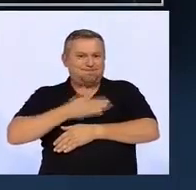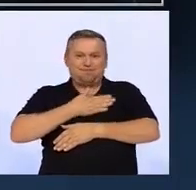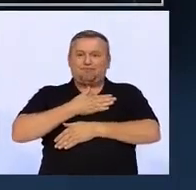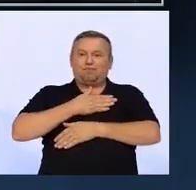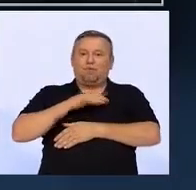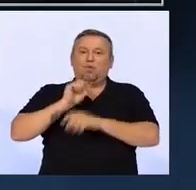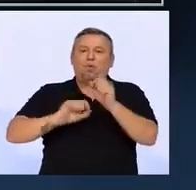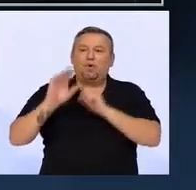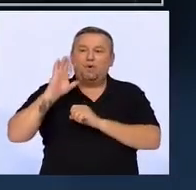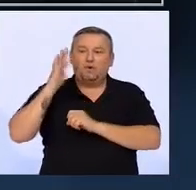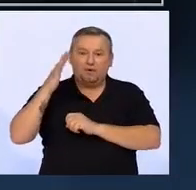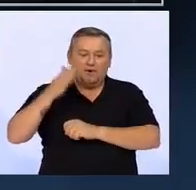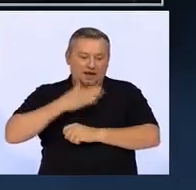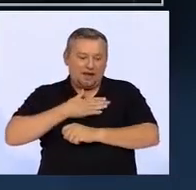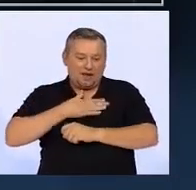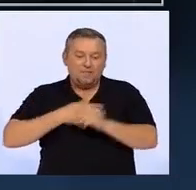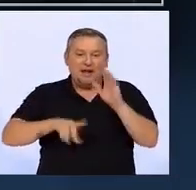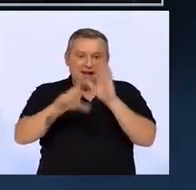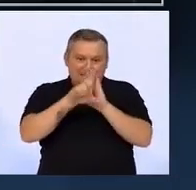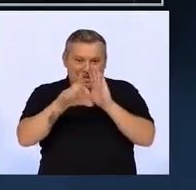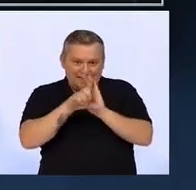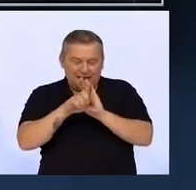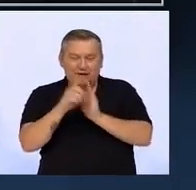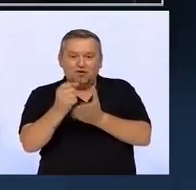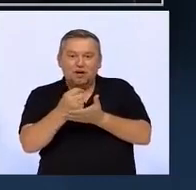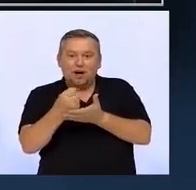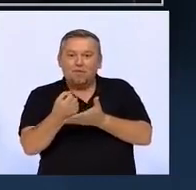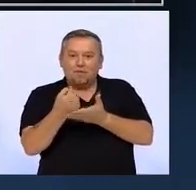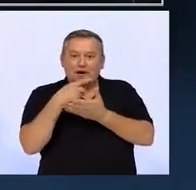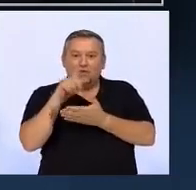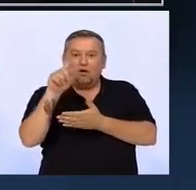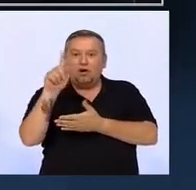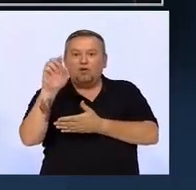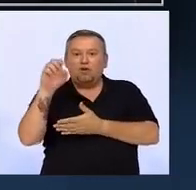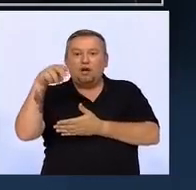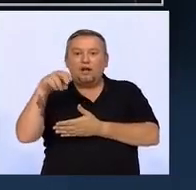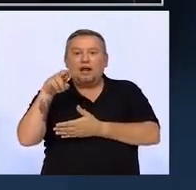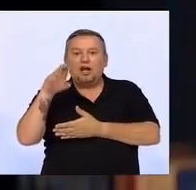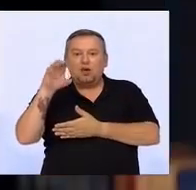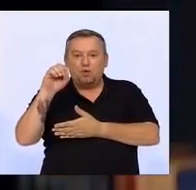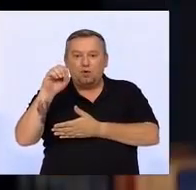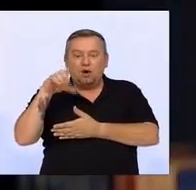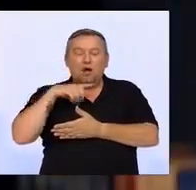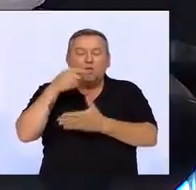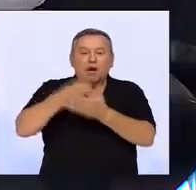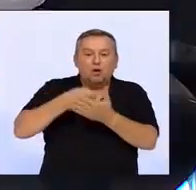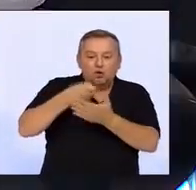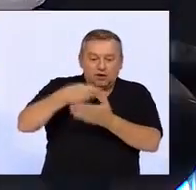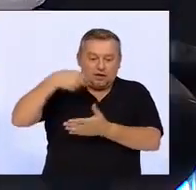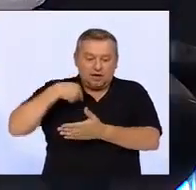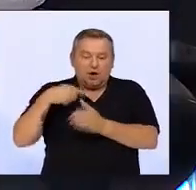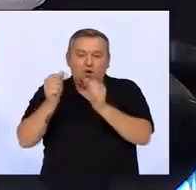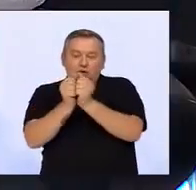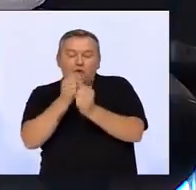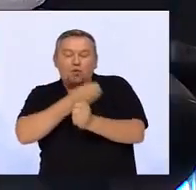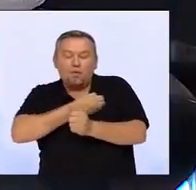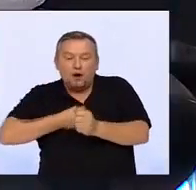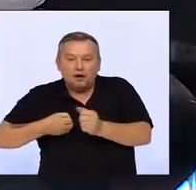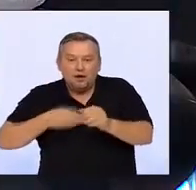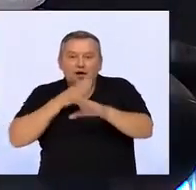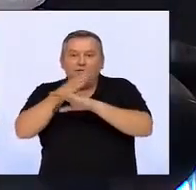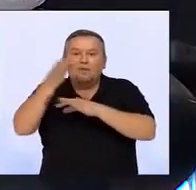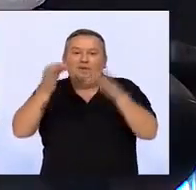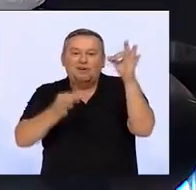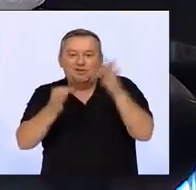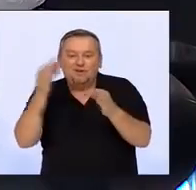daí, a minha lei dos medicamentos genéricos é que possibilita essa luta que eu e a Marina estão entrando na justiça. Mas, bem, a autoridade...